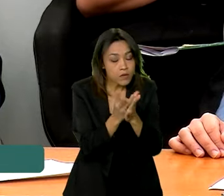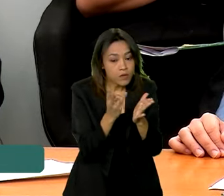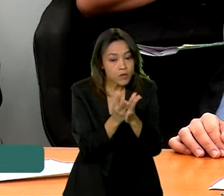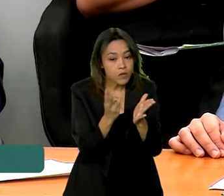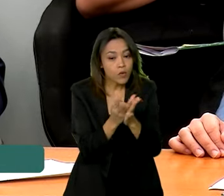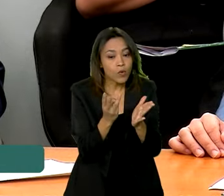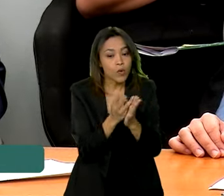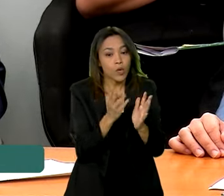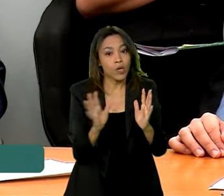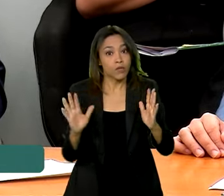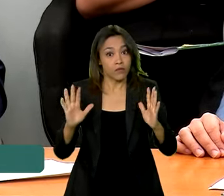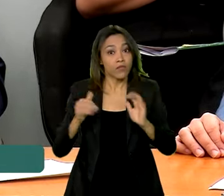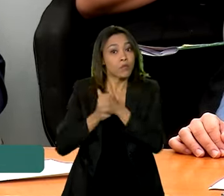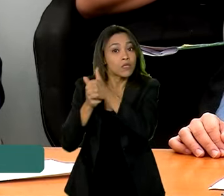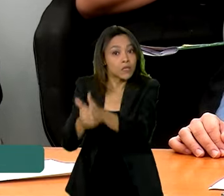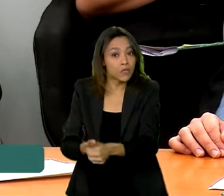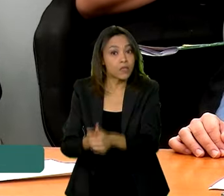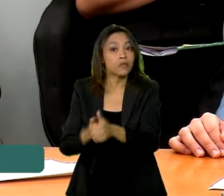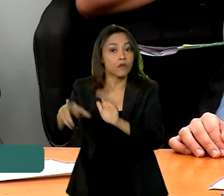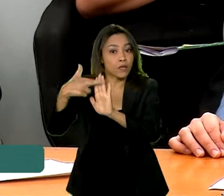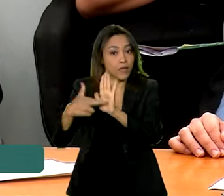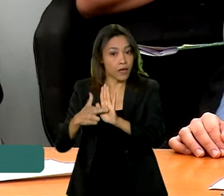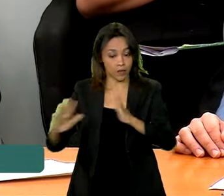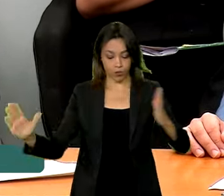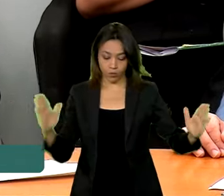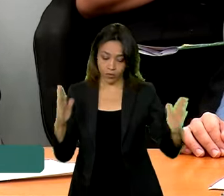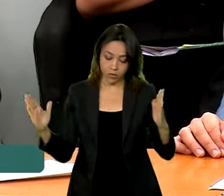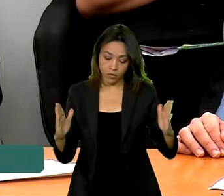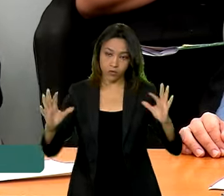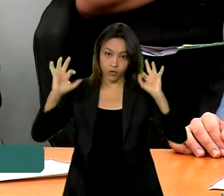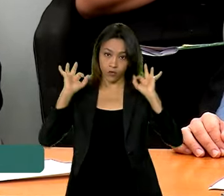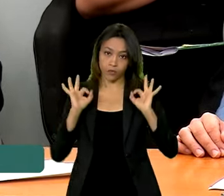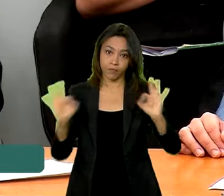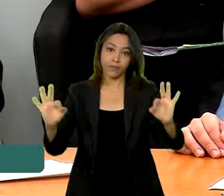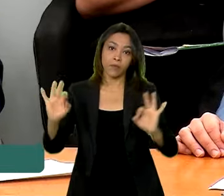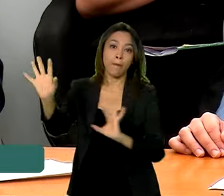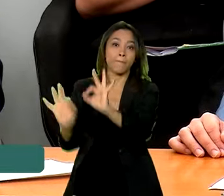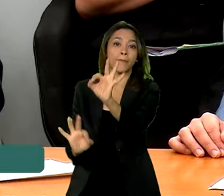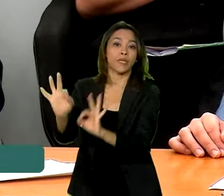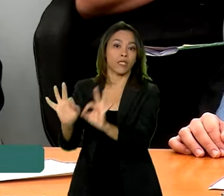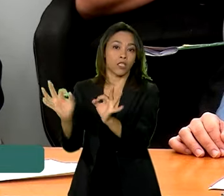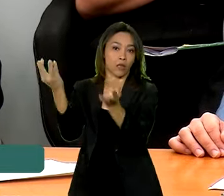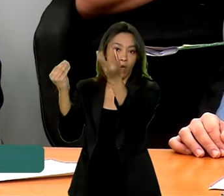por ano dentro da banda, sem considerar alguns